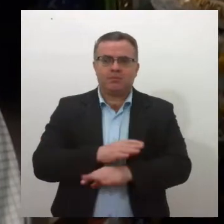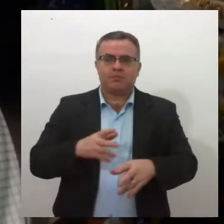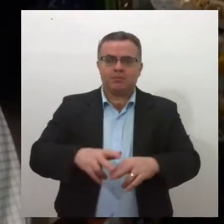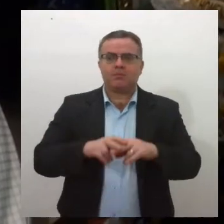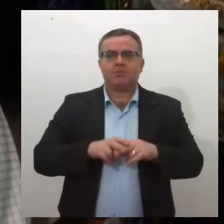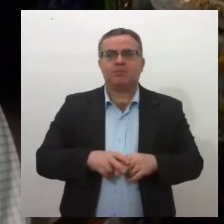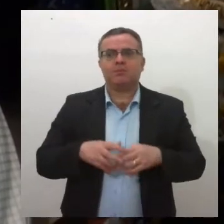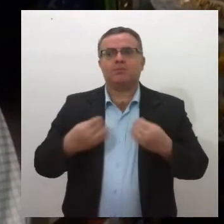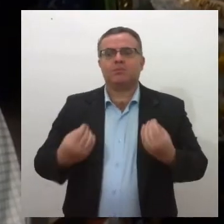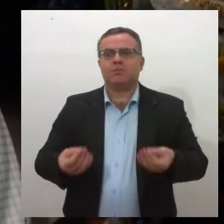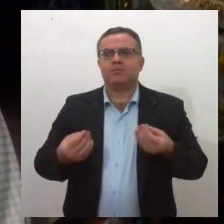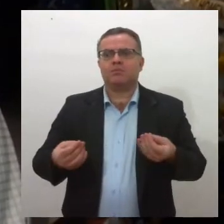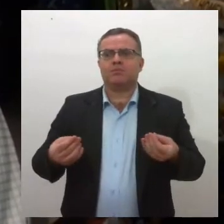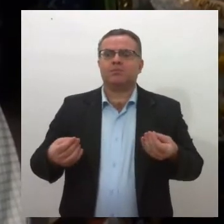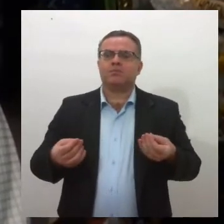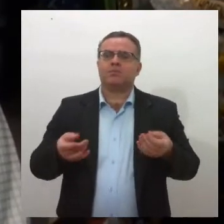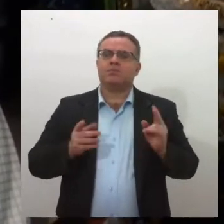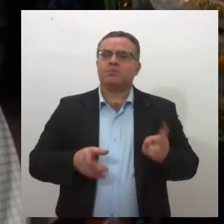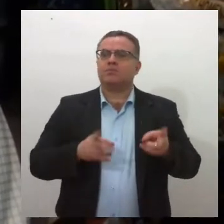Aqui tivemos